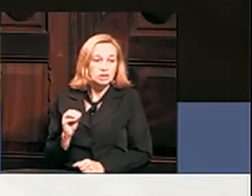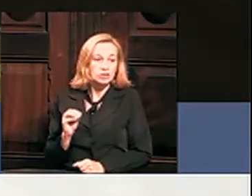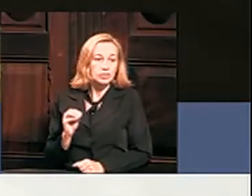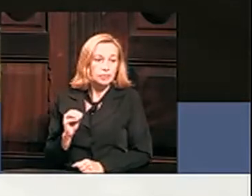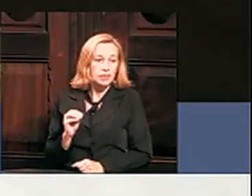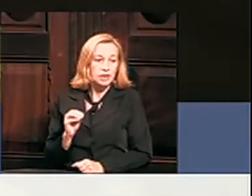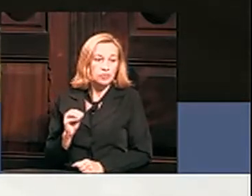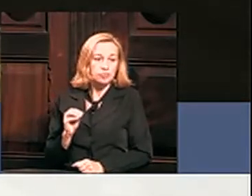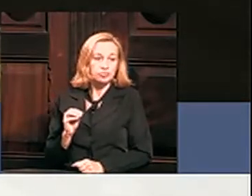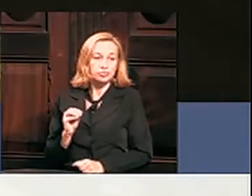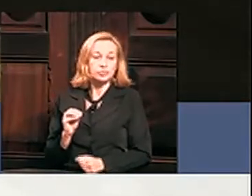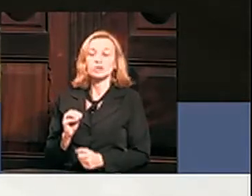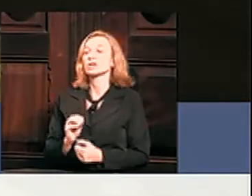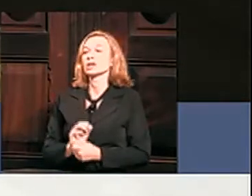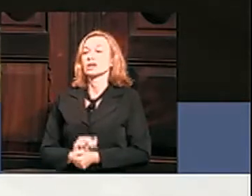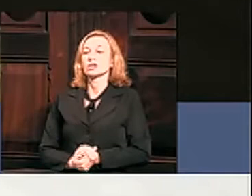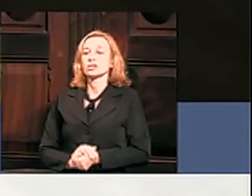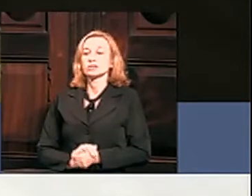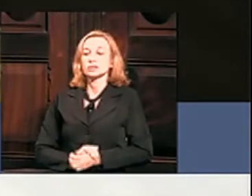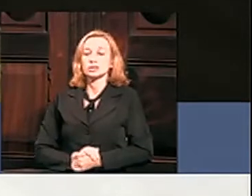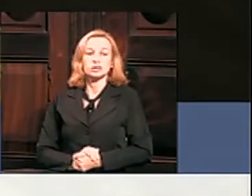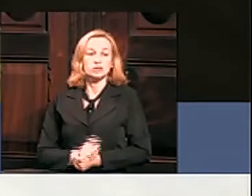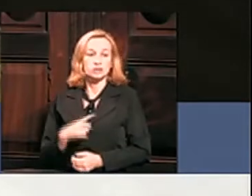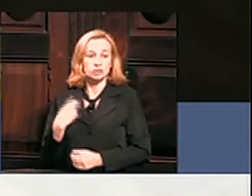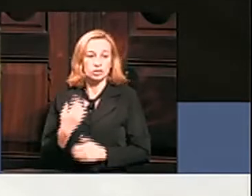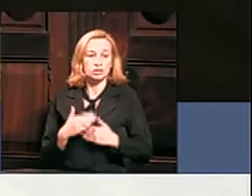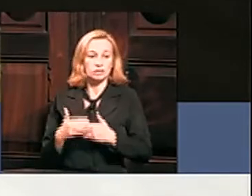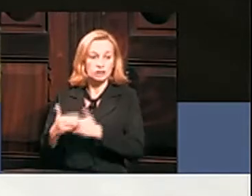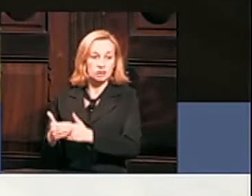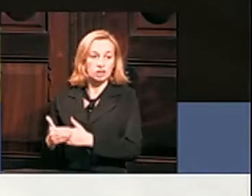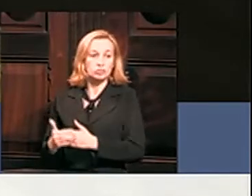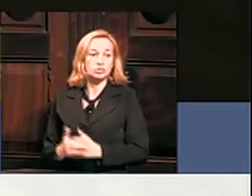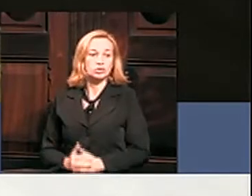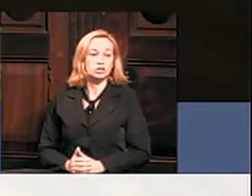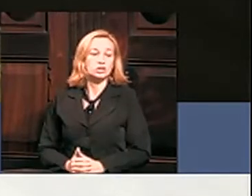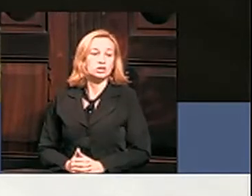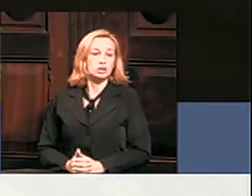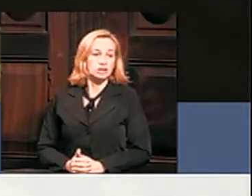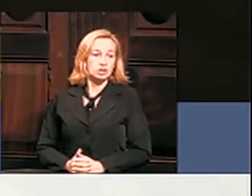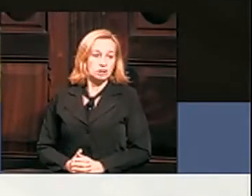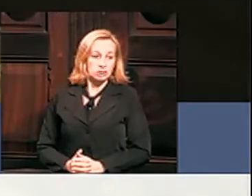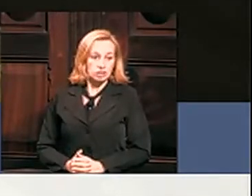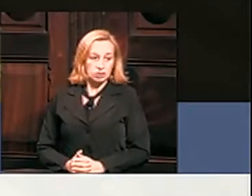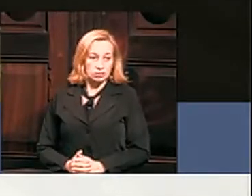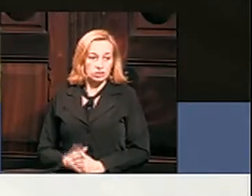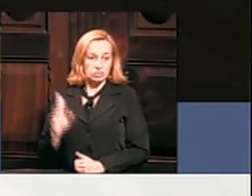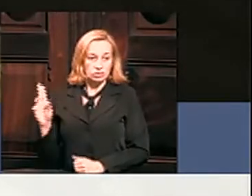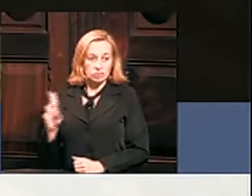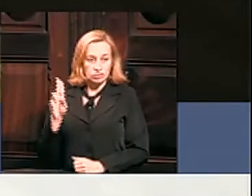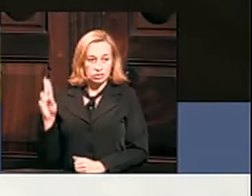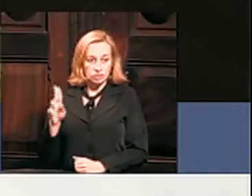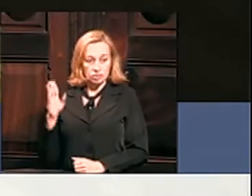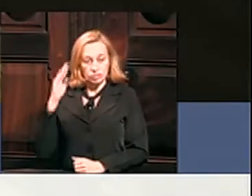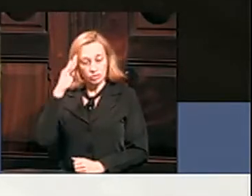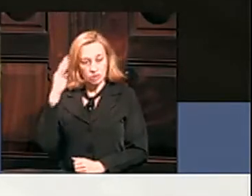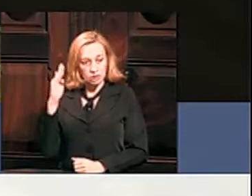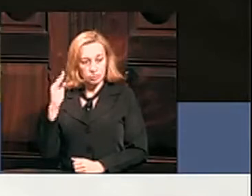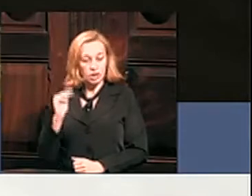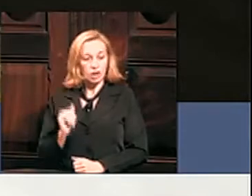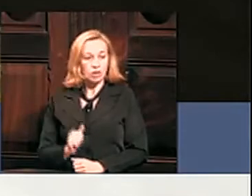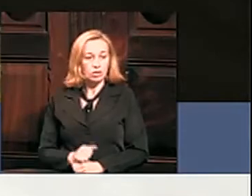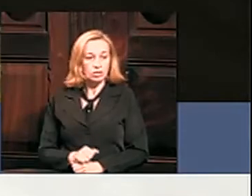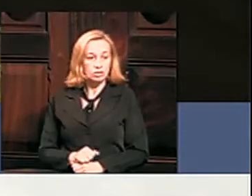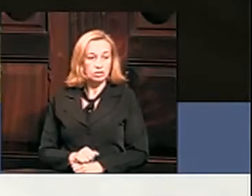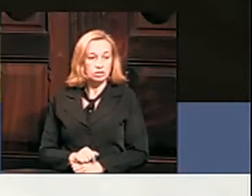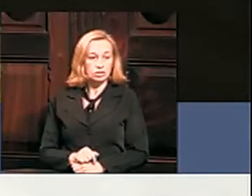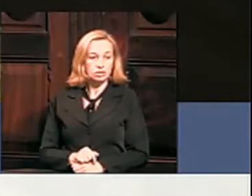é parabenizar o ESO. Nós avançamos numa universidade que é fundamental ali